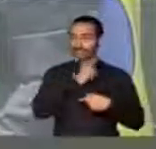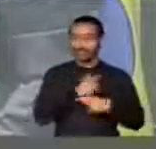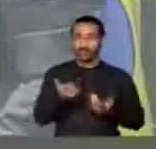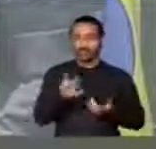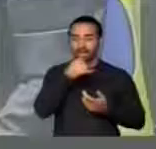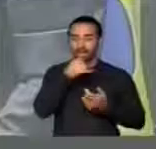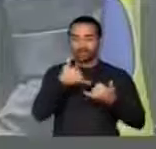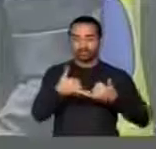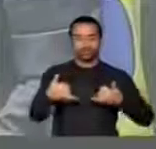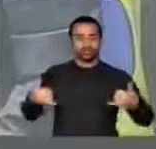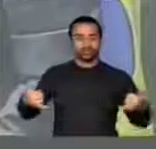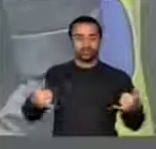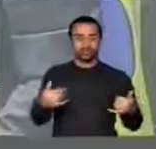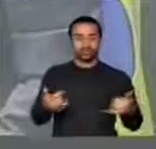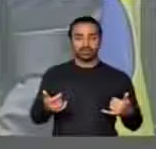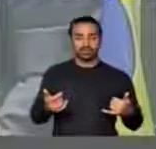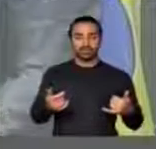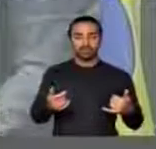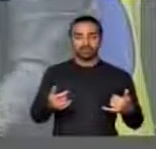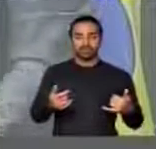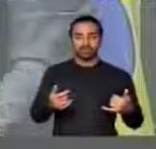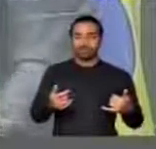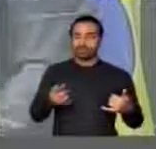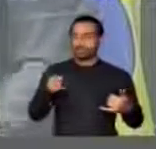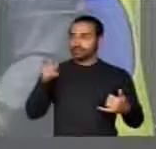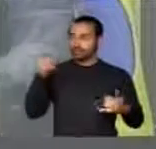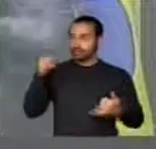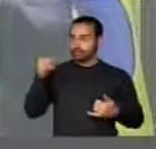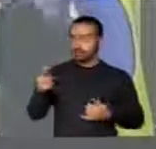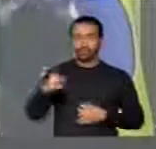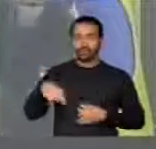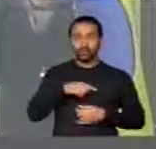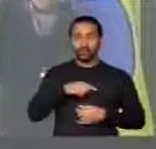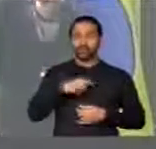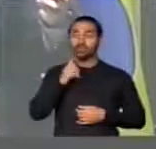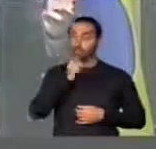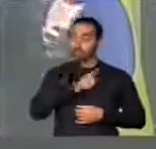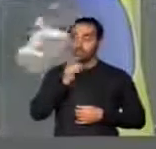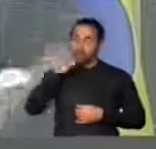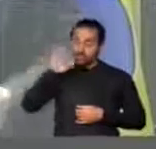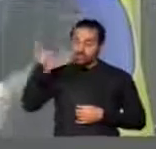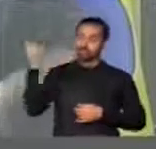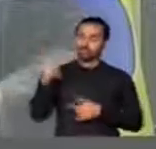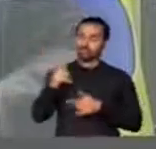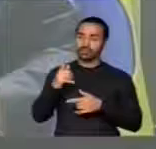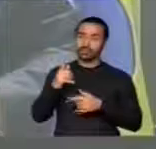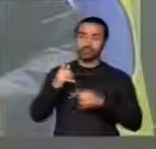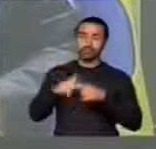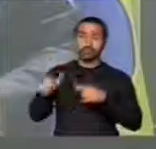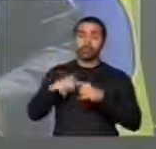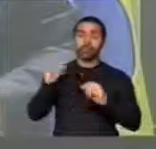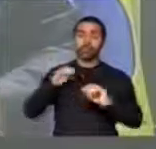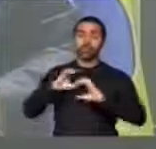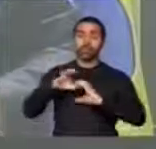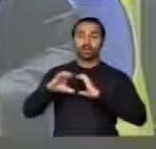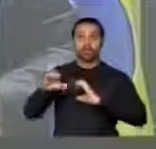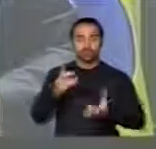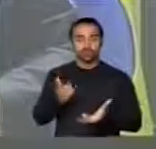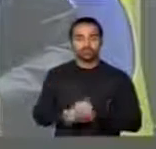utilizando o bom mote do senador Cristóvão, nós saneamos o problema das comunicações e das